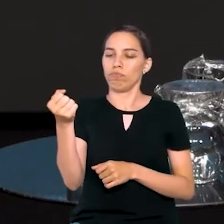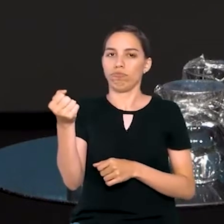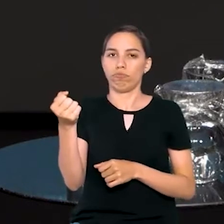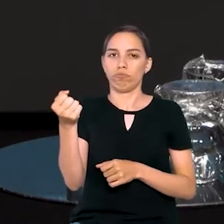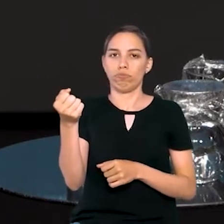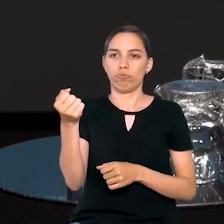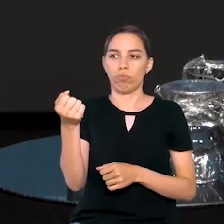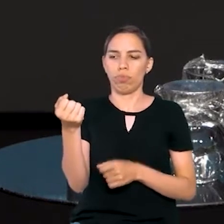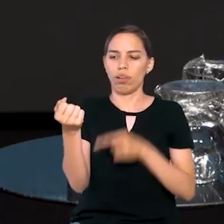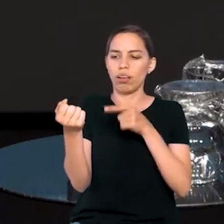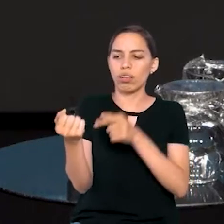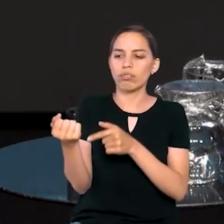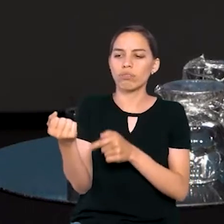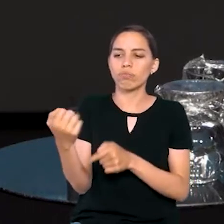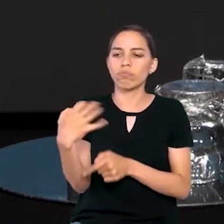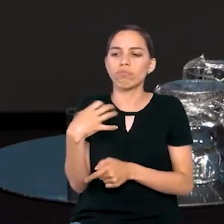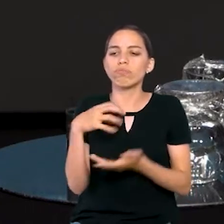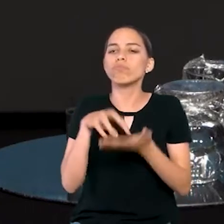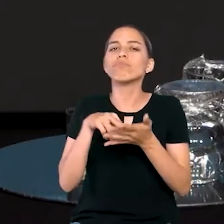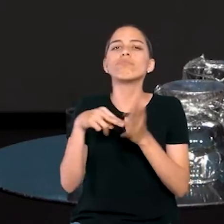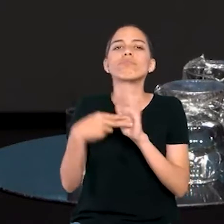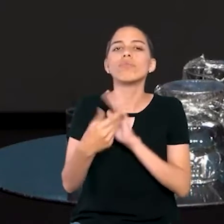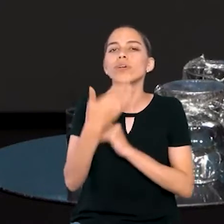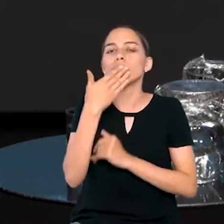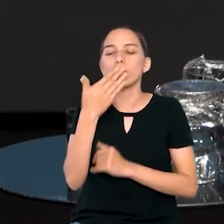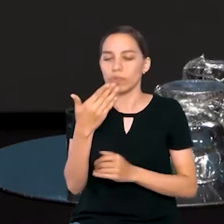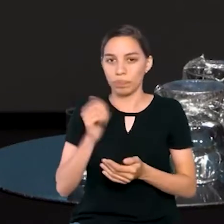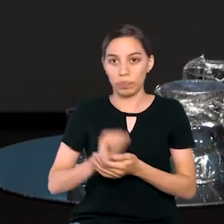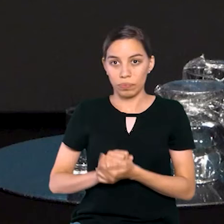expressão, um sentido, uma visão das coisas,